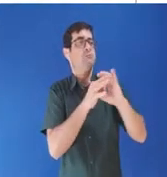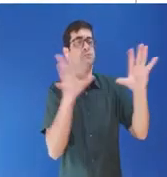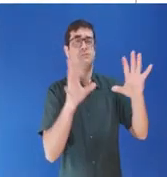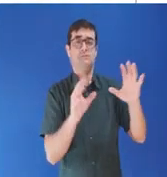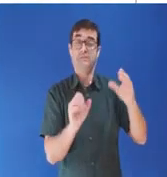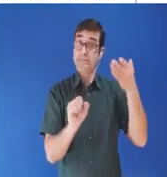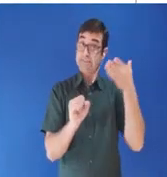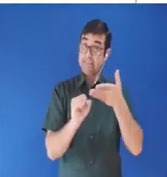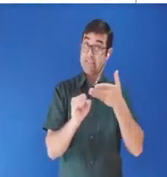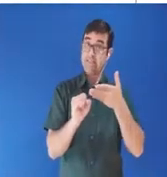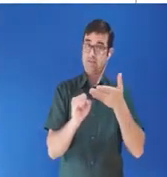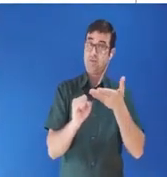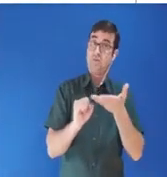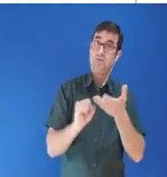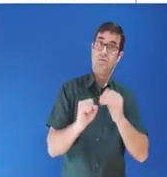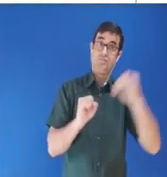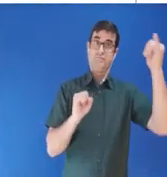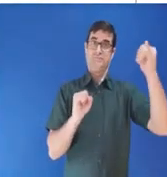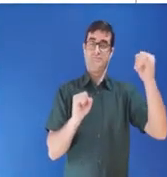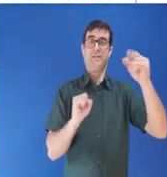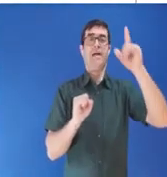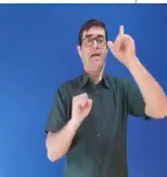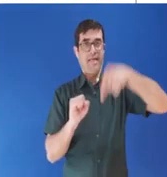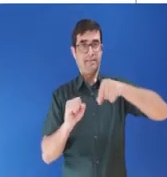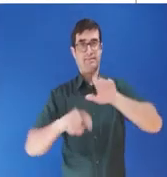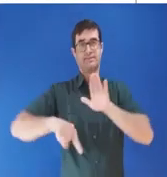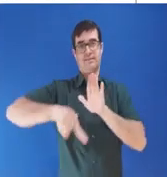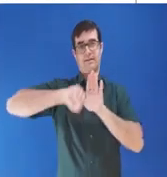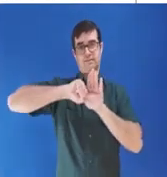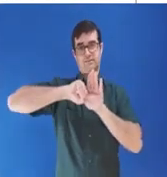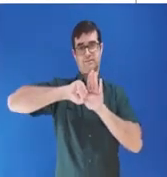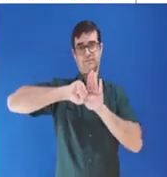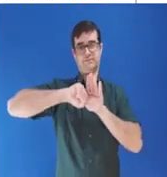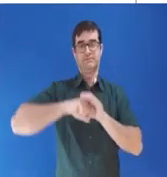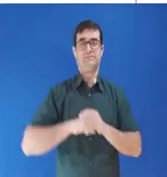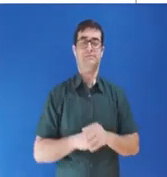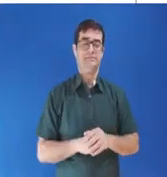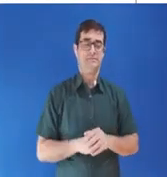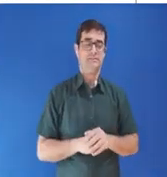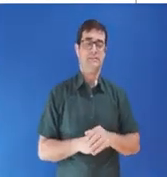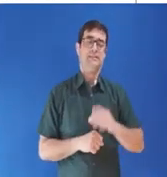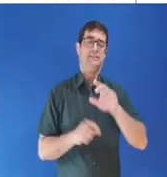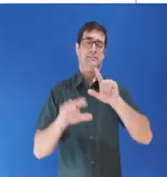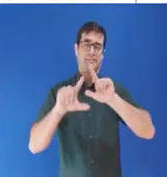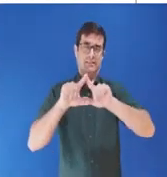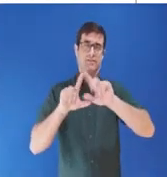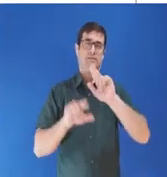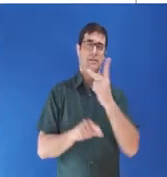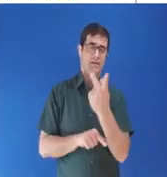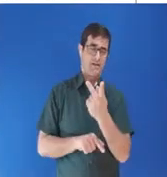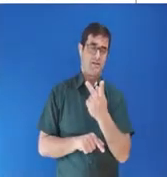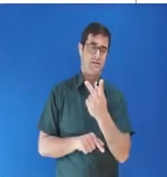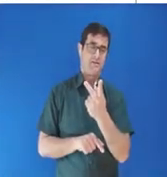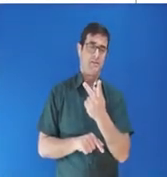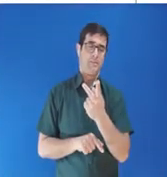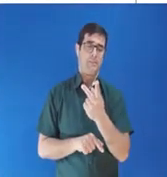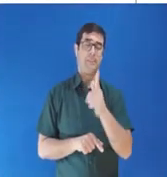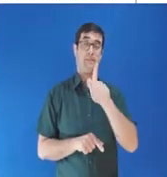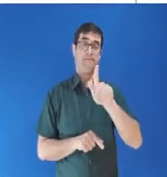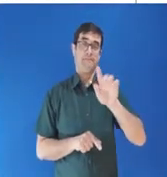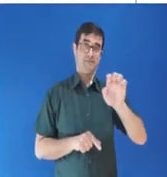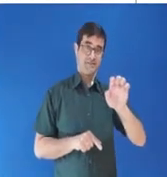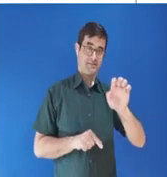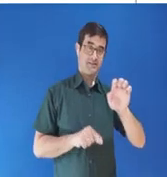saiu? Saiu dele. Então por isso que o processo é negativo. Então quando a gente está falando de ΔH, de ganho de elétrons, que